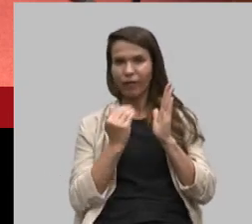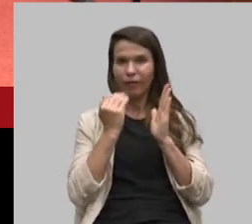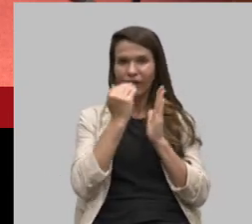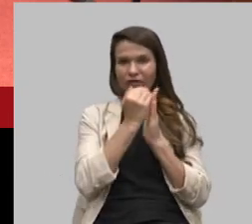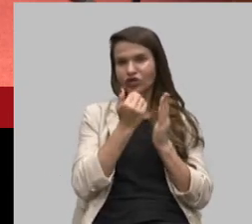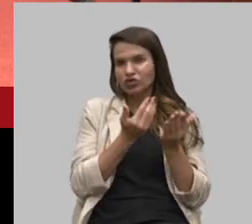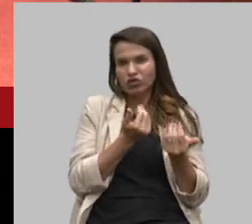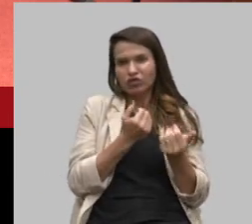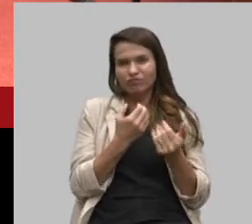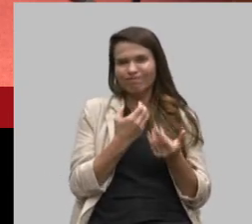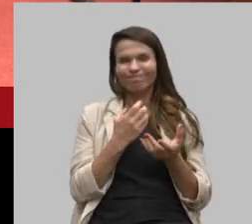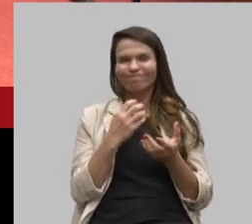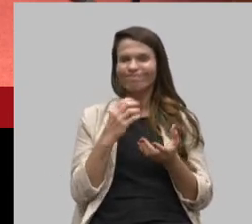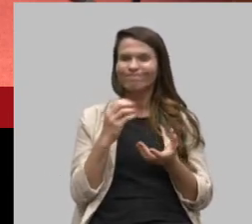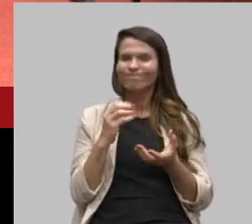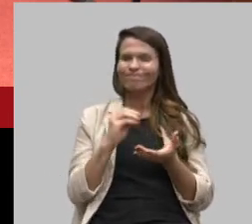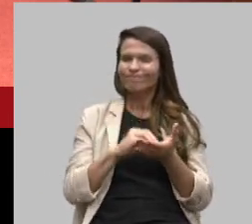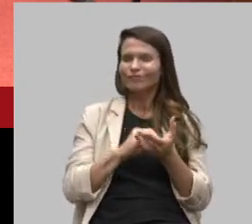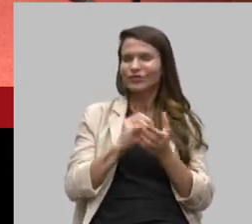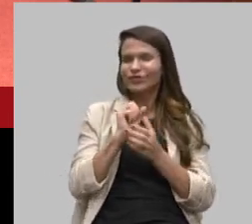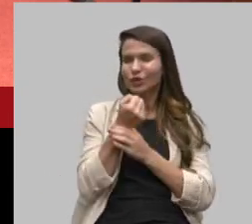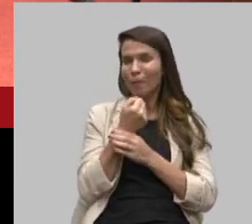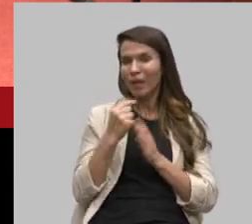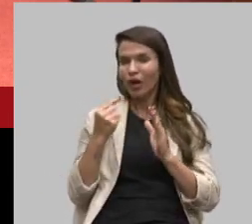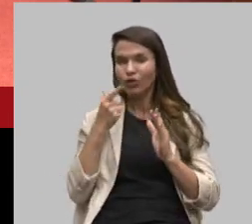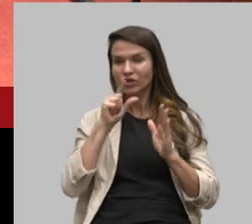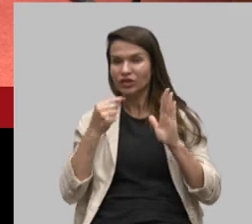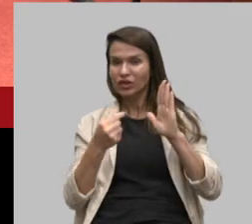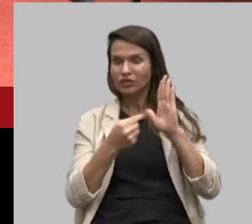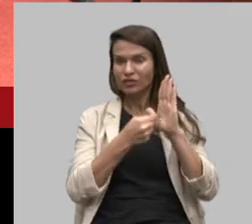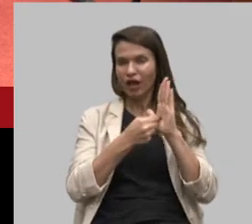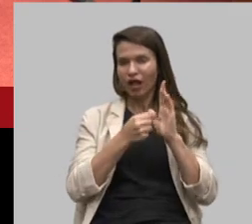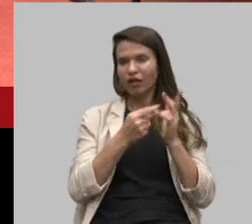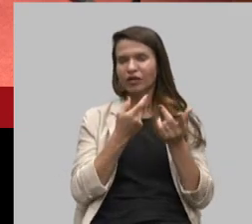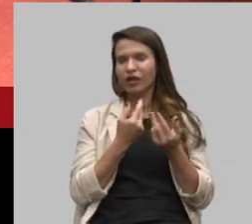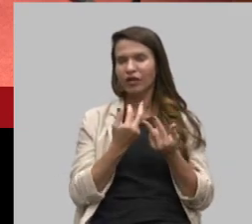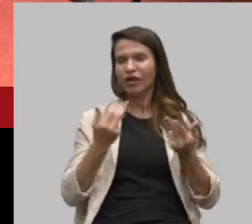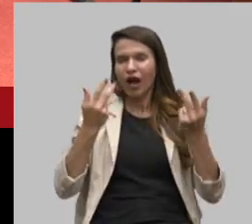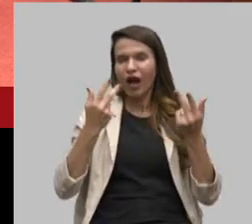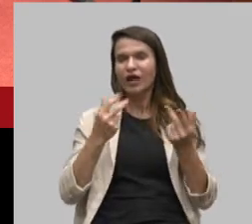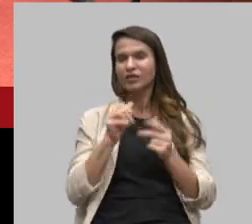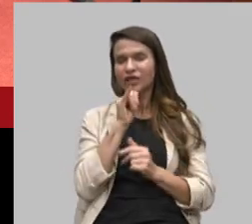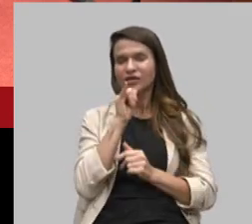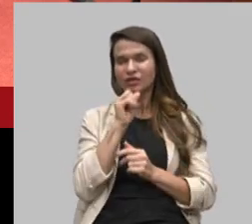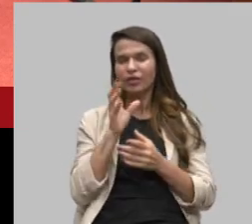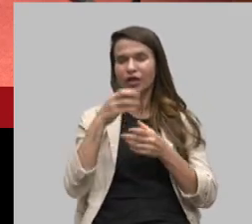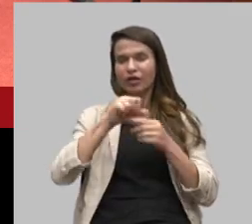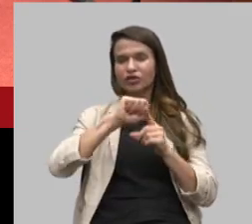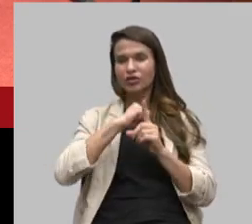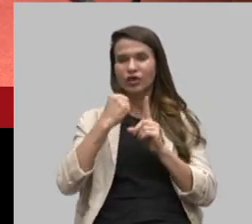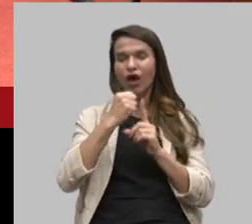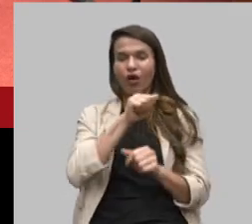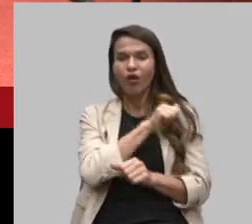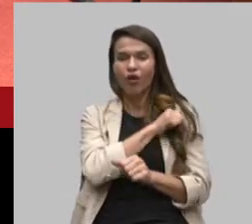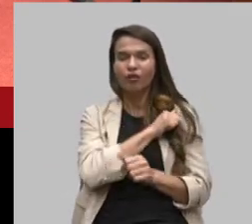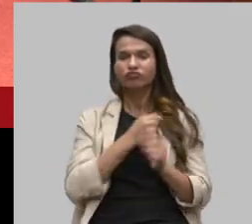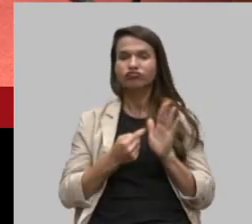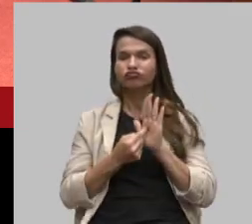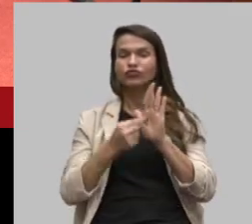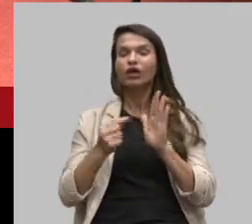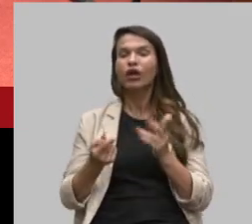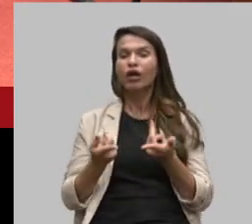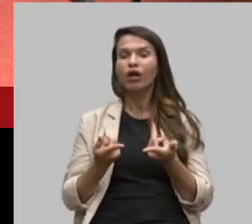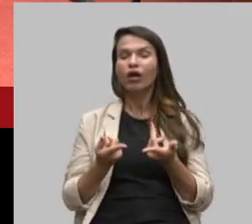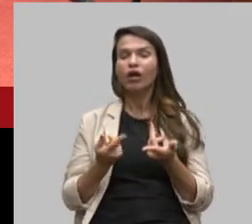sentem seguros para denunciar temos diversos exemplos na nossa sociedade em que um aluno decidiu se expor e denunciar